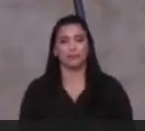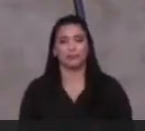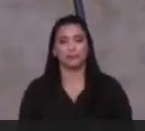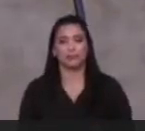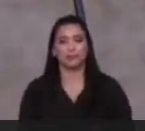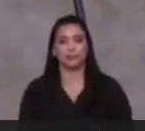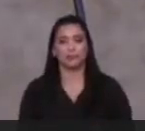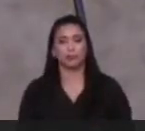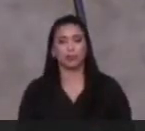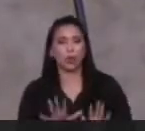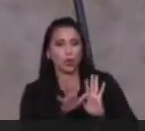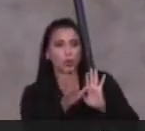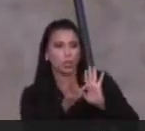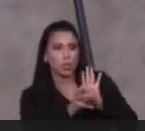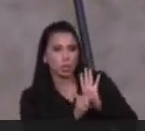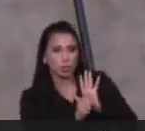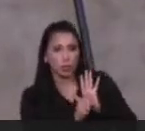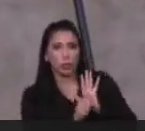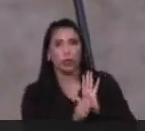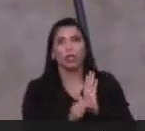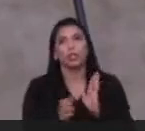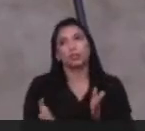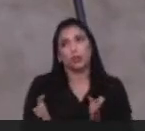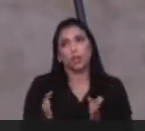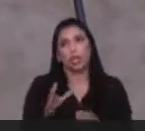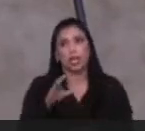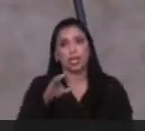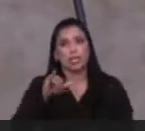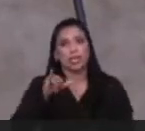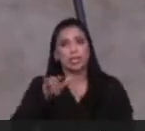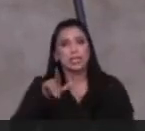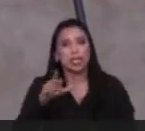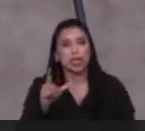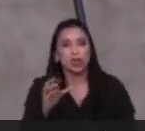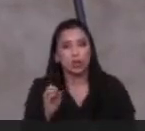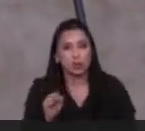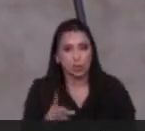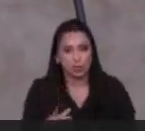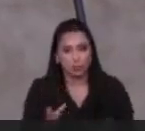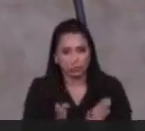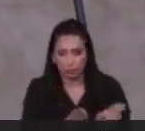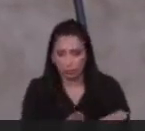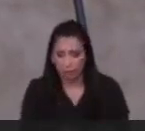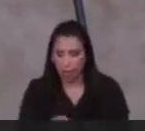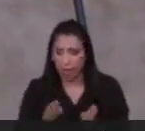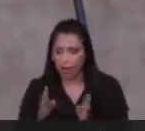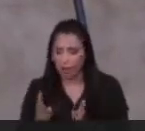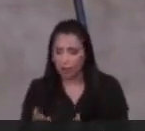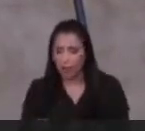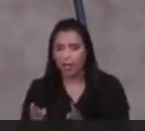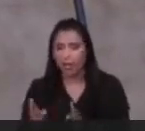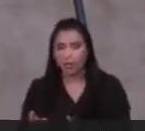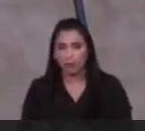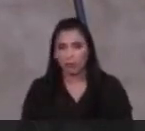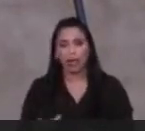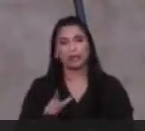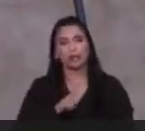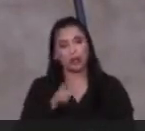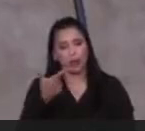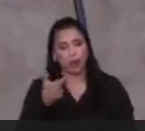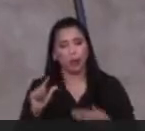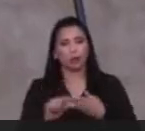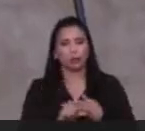Ainda na simbologia dos ciclos, cada um com a sua beleza, como lembra Hermann Hesse, eu poderia